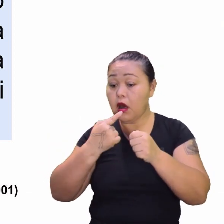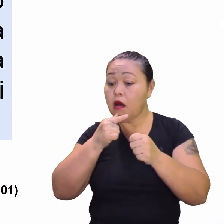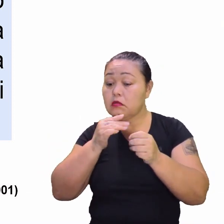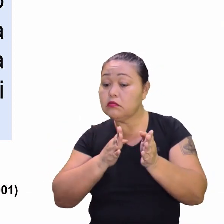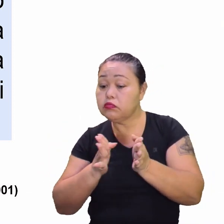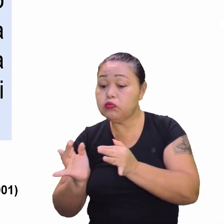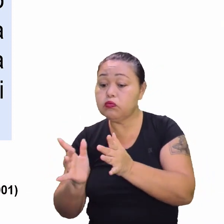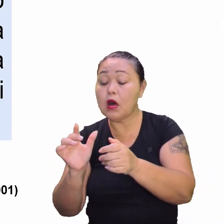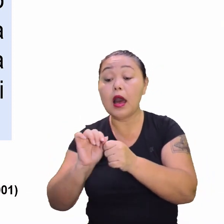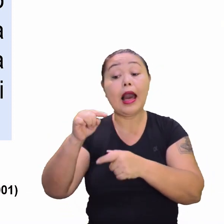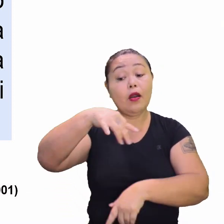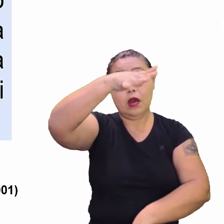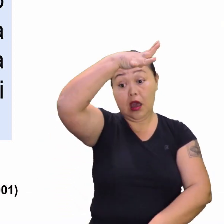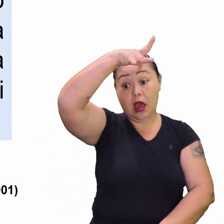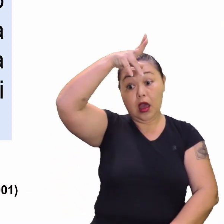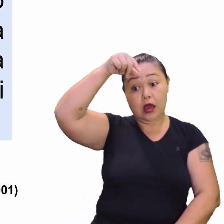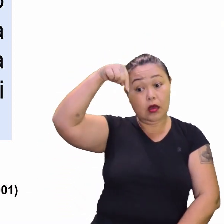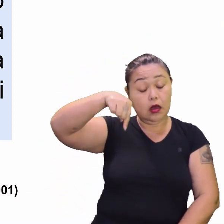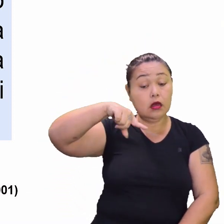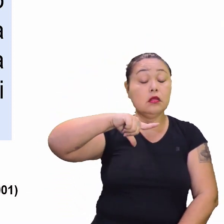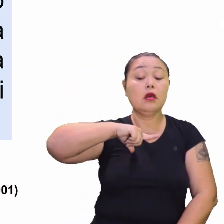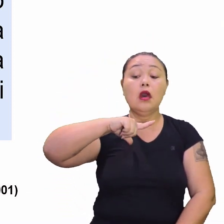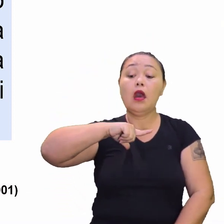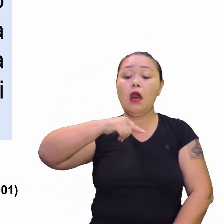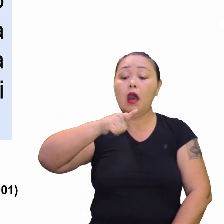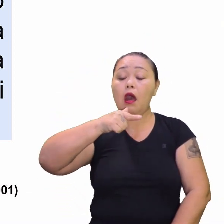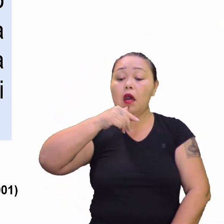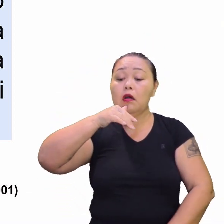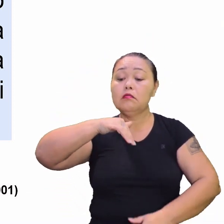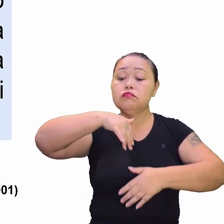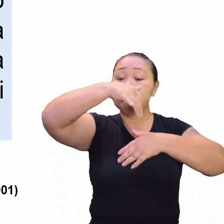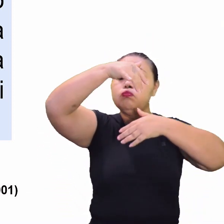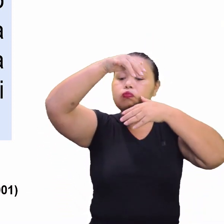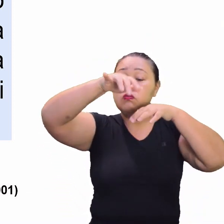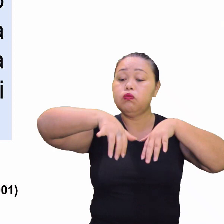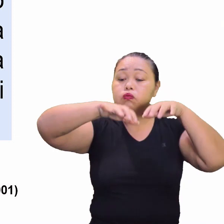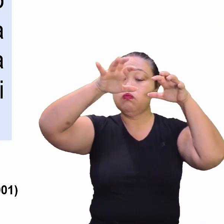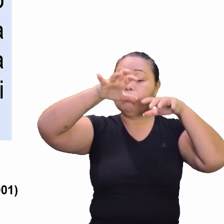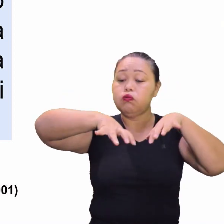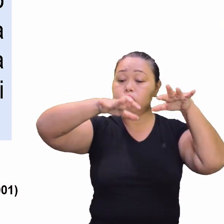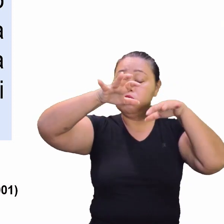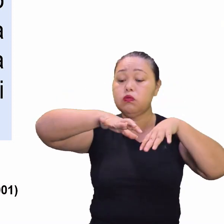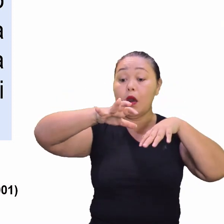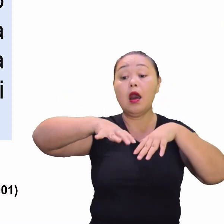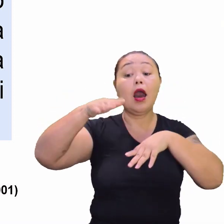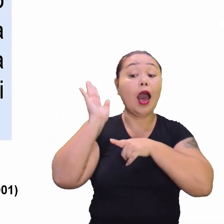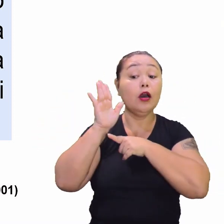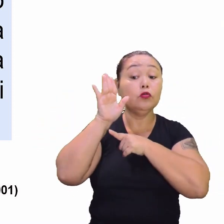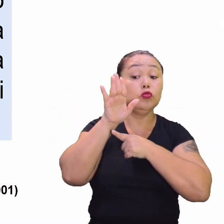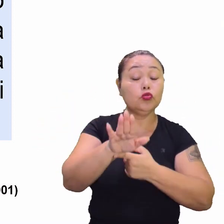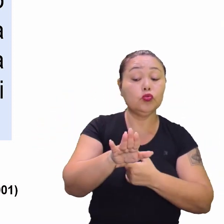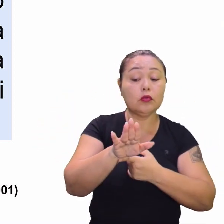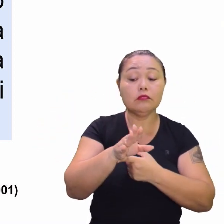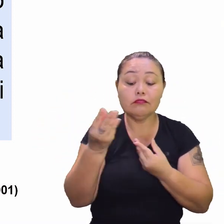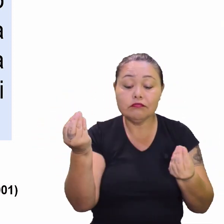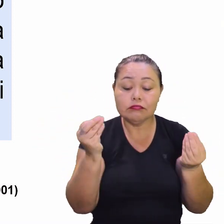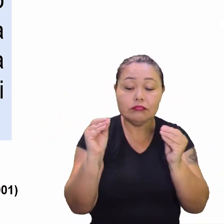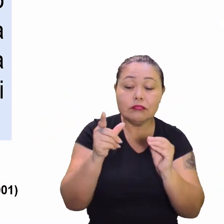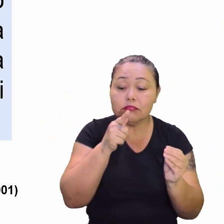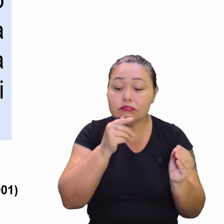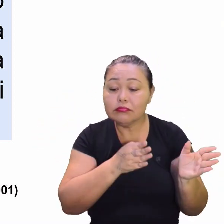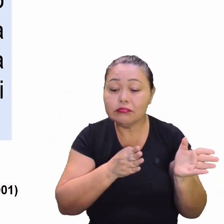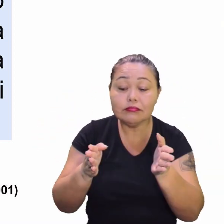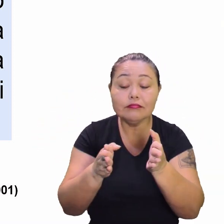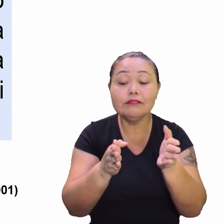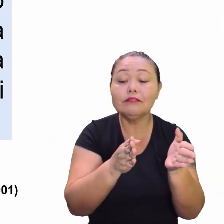porque aqui a gente tem um grande volume de precipitação, que é chuva, que acaba favorecendo a formação desses